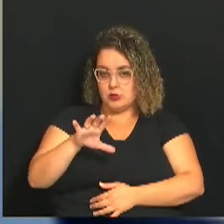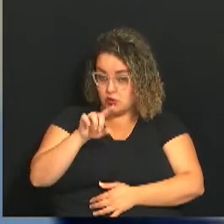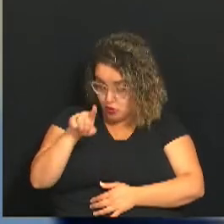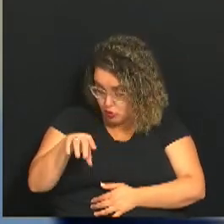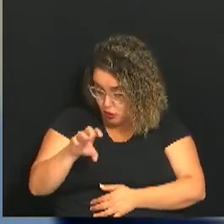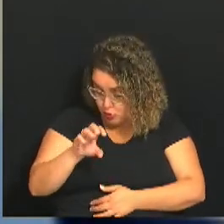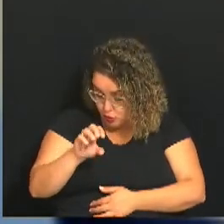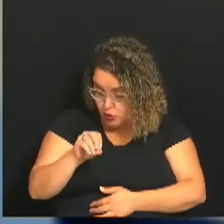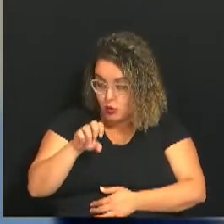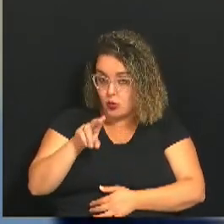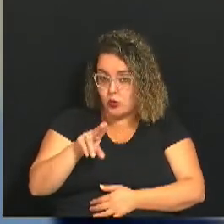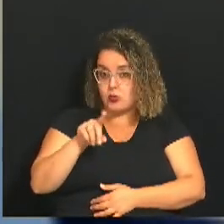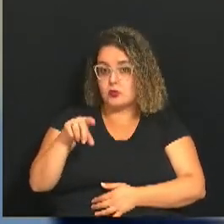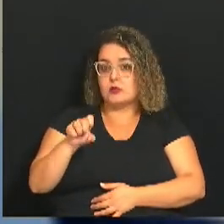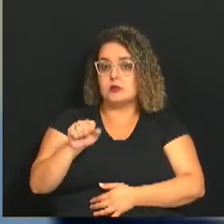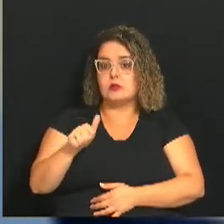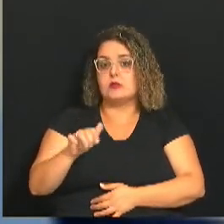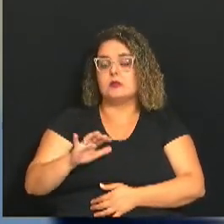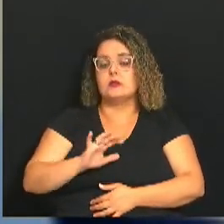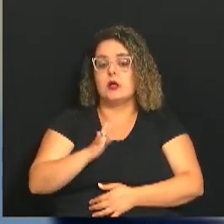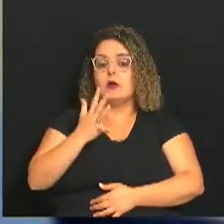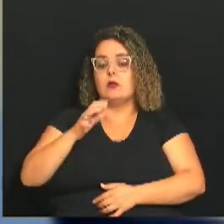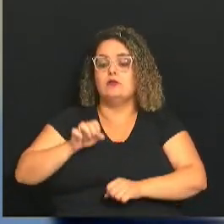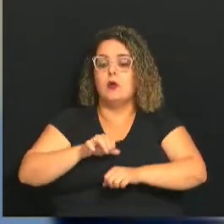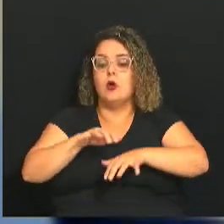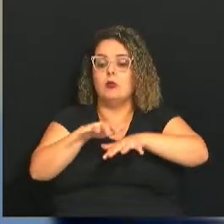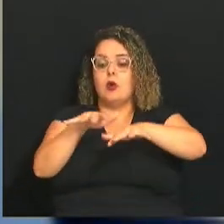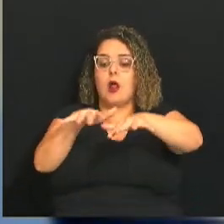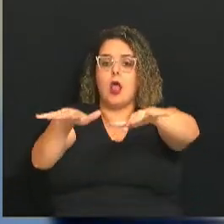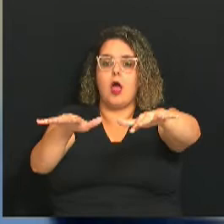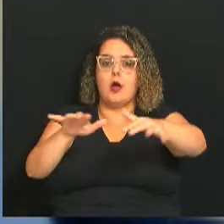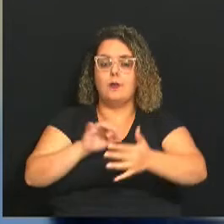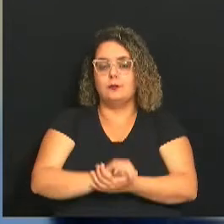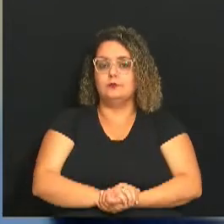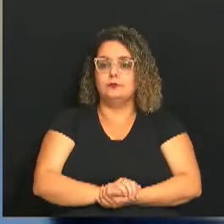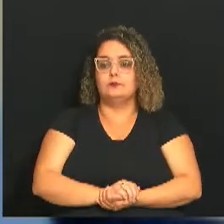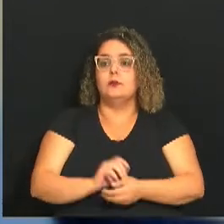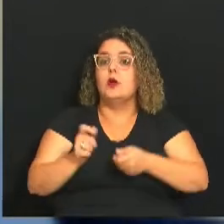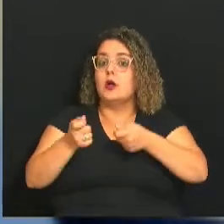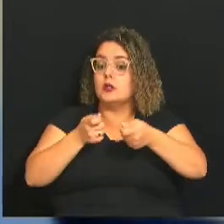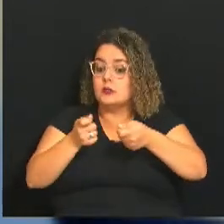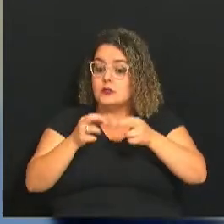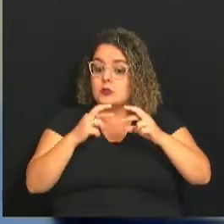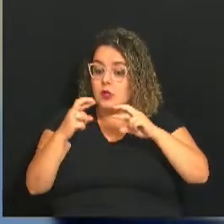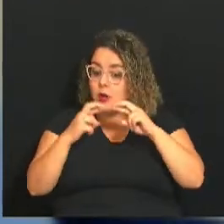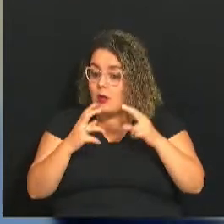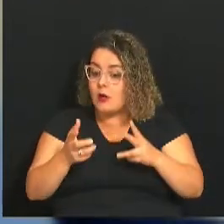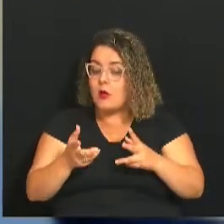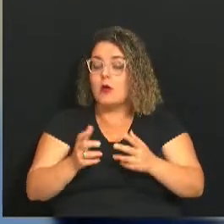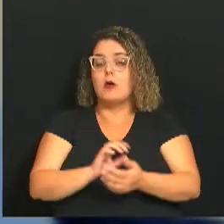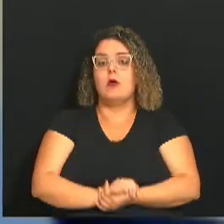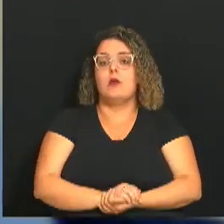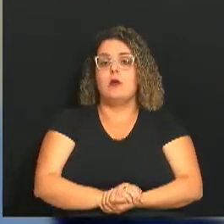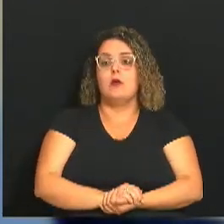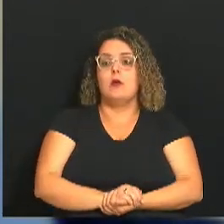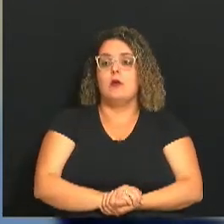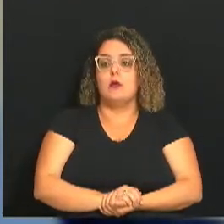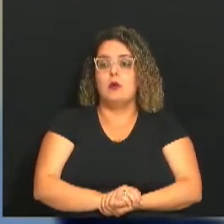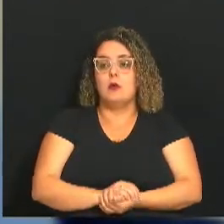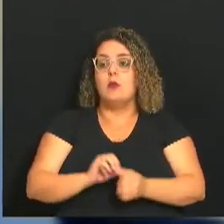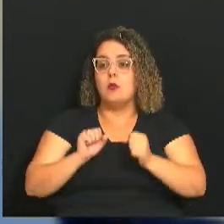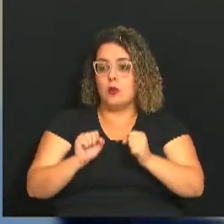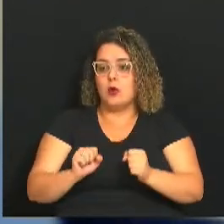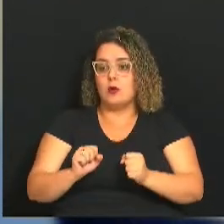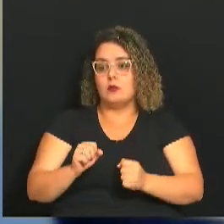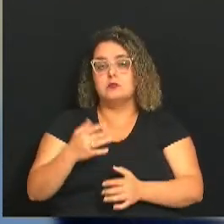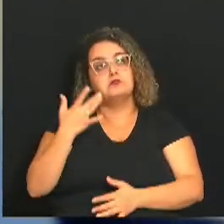bacana isso daí. Eu acho que esse tipo de monitoramento, essas estações, elas poderiam estar sendo, não sei se